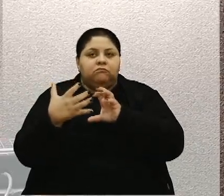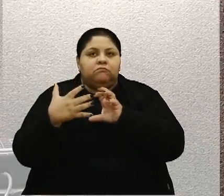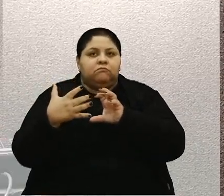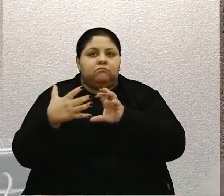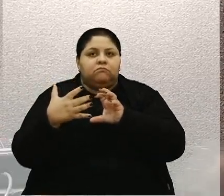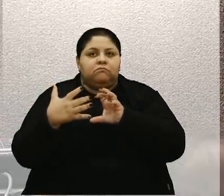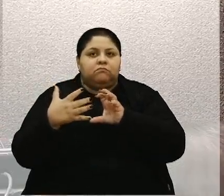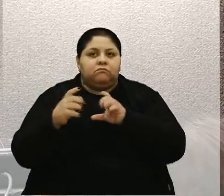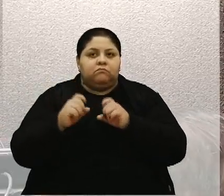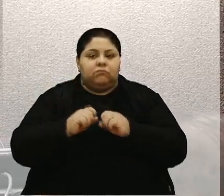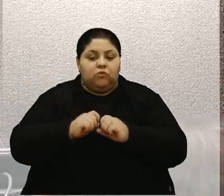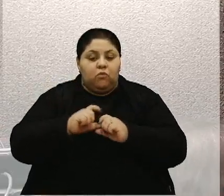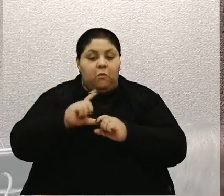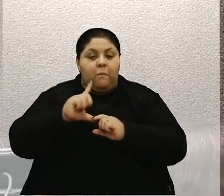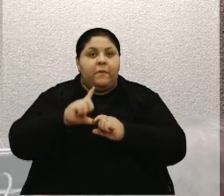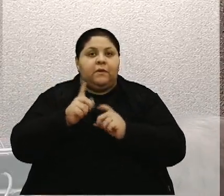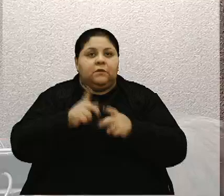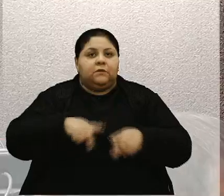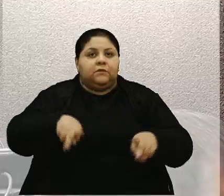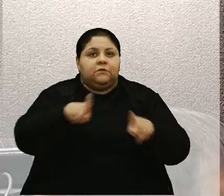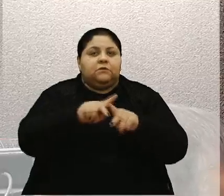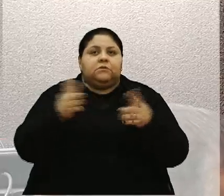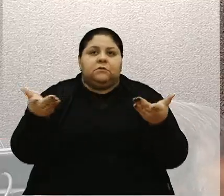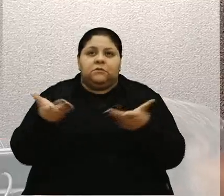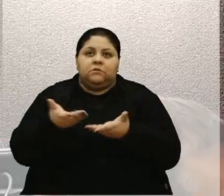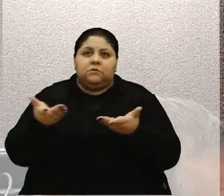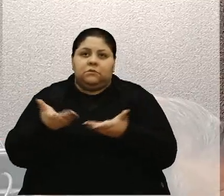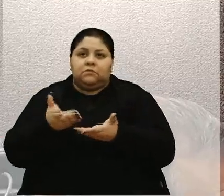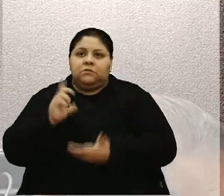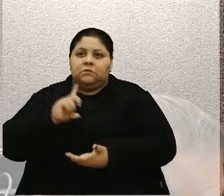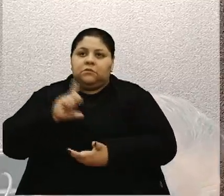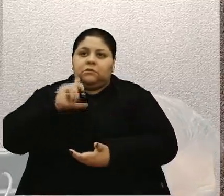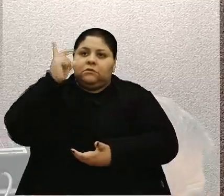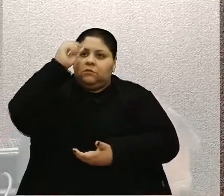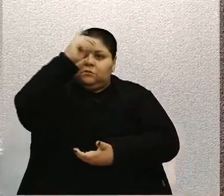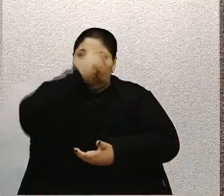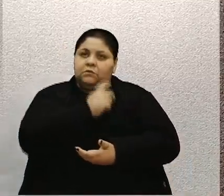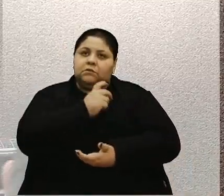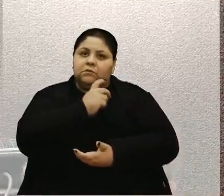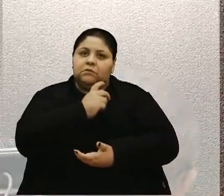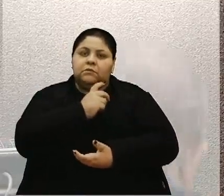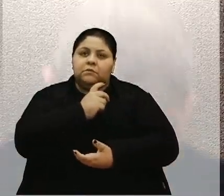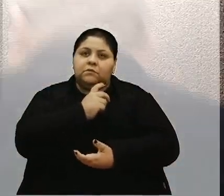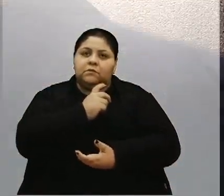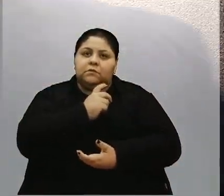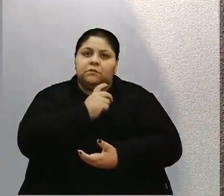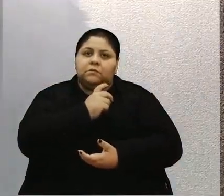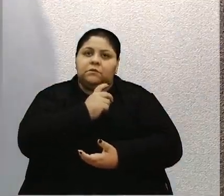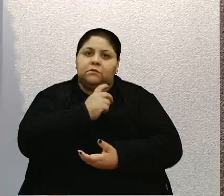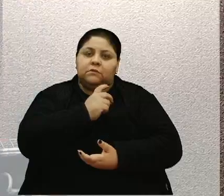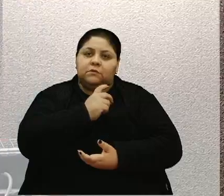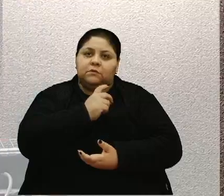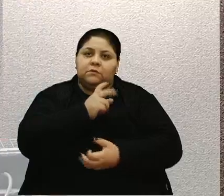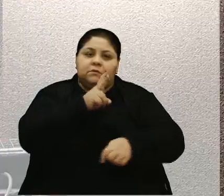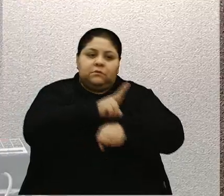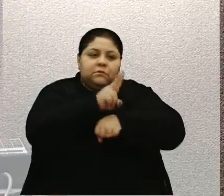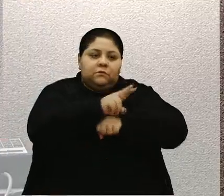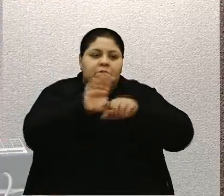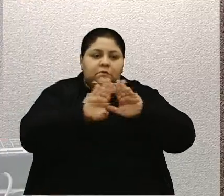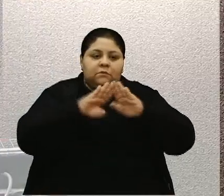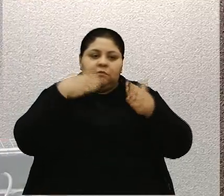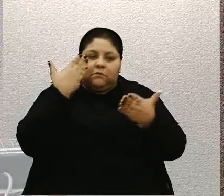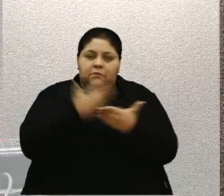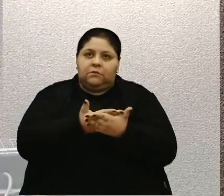com o aumento da população. E já temos, né, dificuldades e defasagem em vagas escolares,